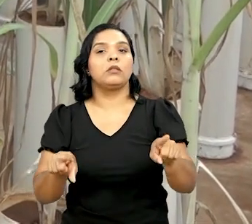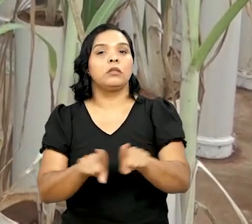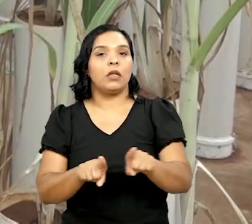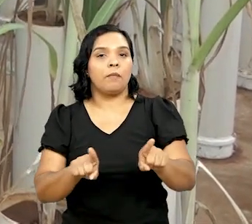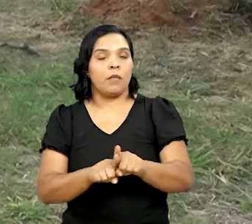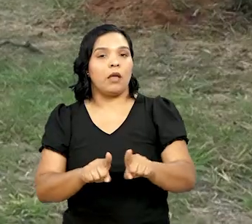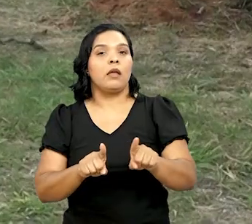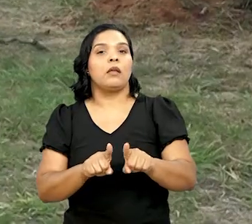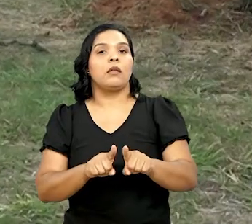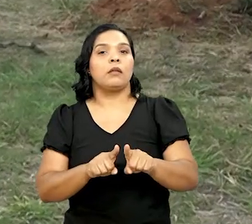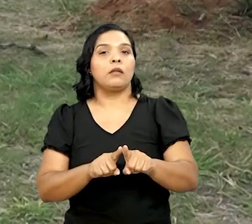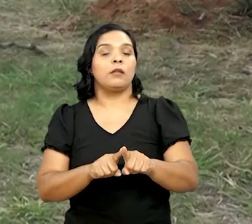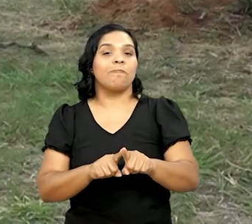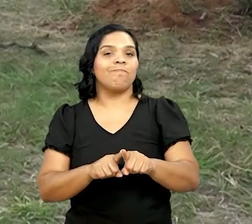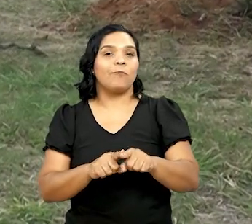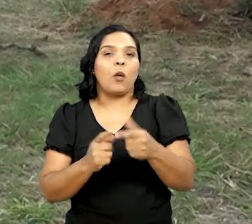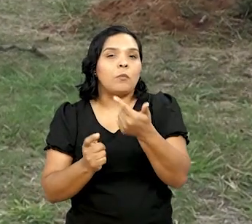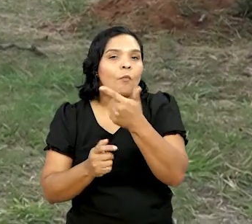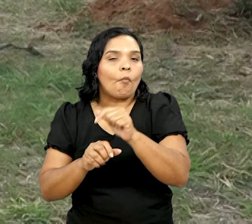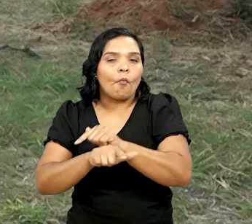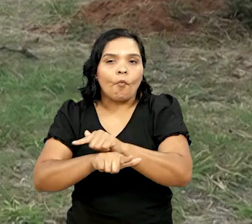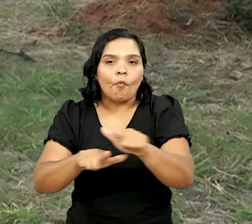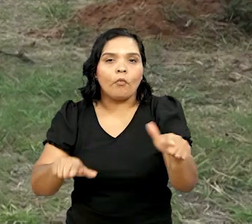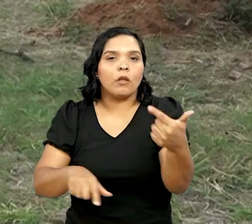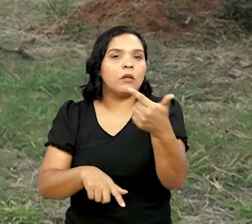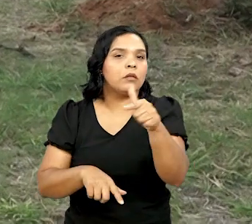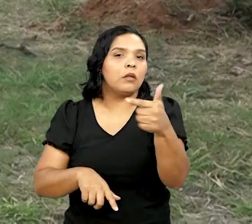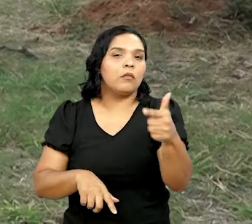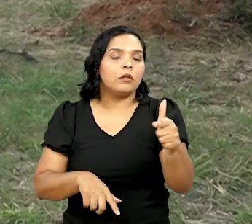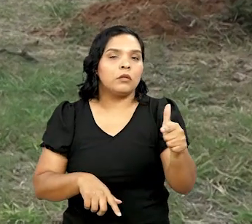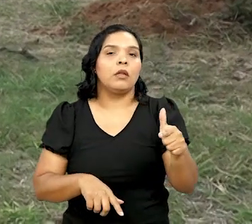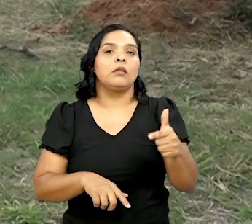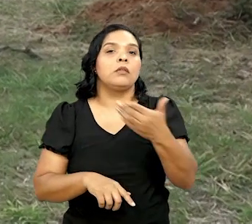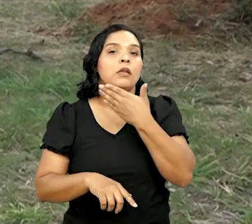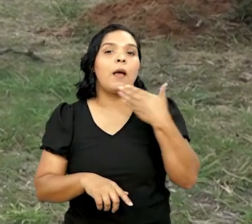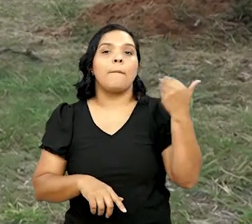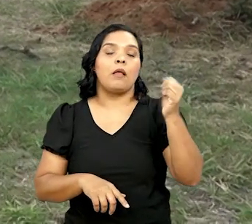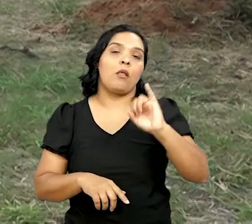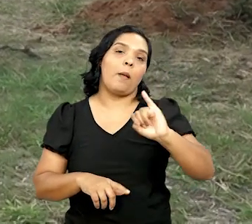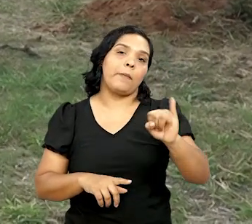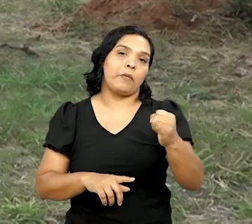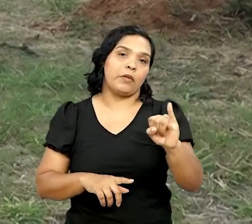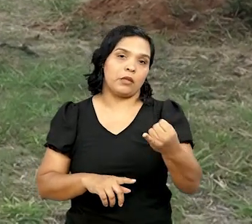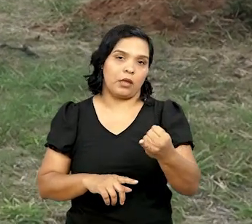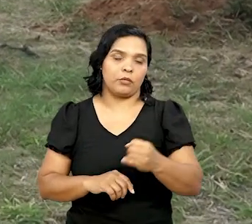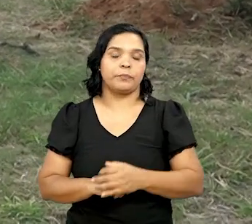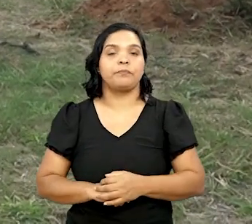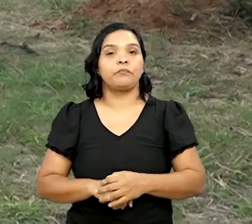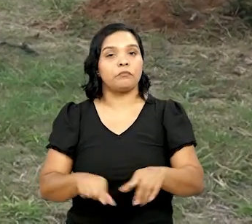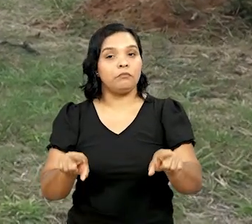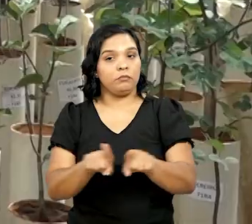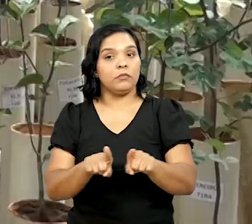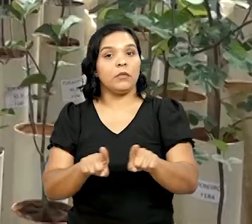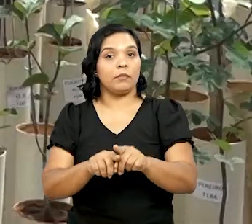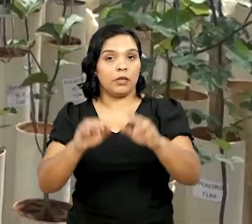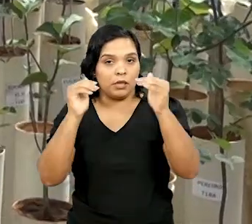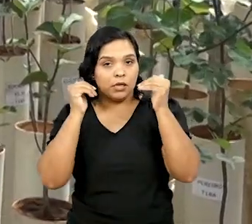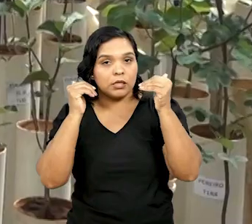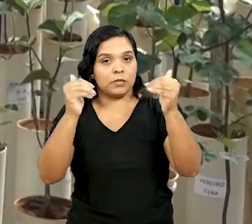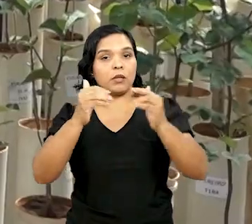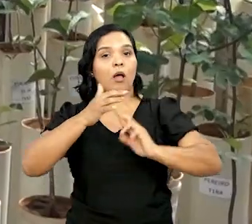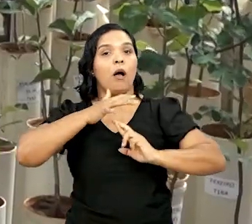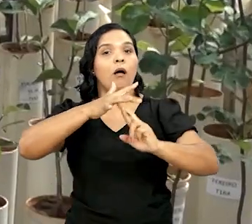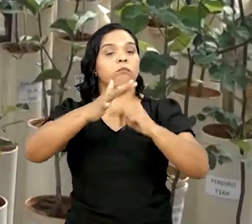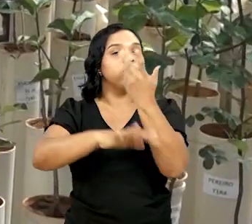permitir que esse recurso natural tão escasso na região do semiárido brasileiro seja melhor aproveitado. Ao mesmo tempo